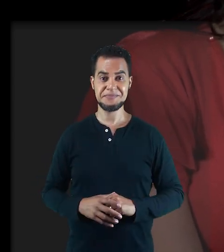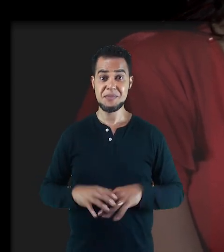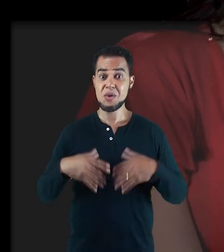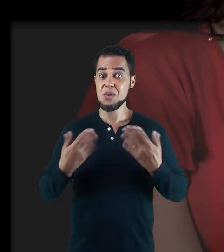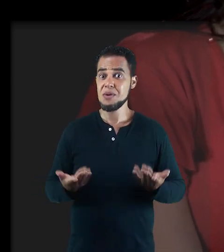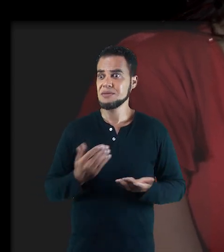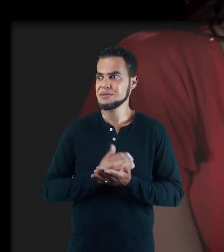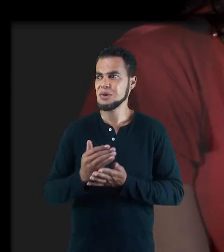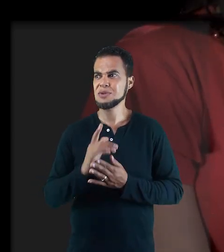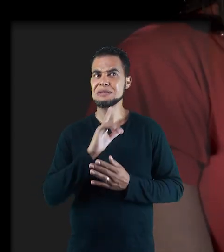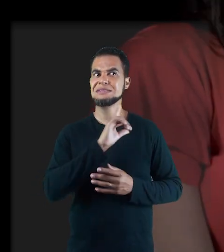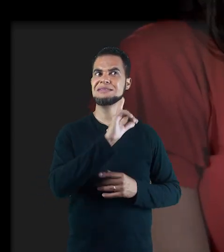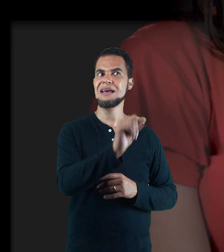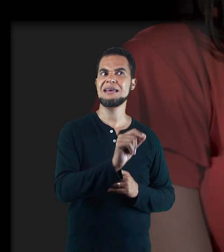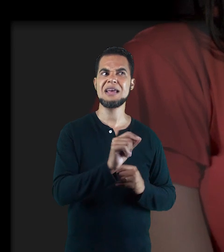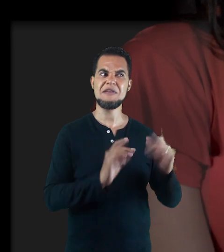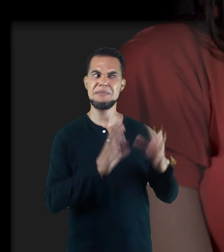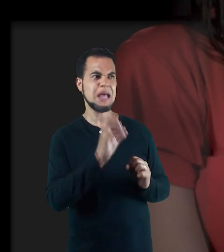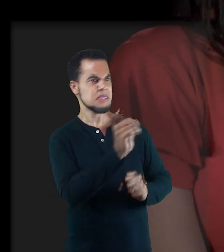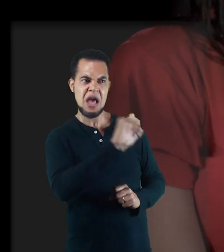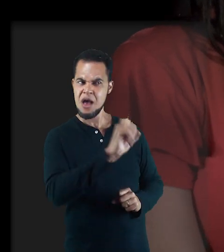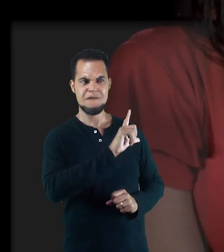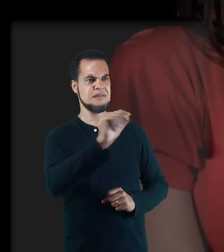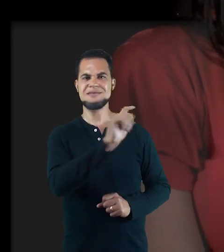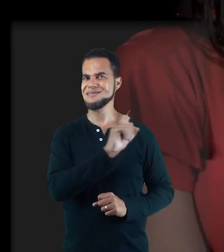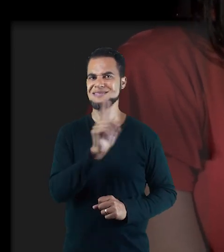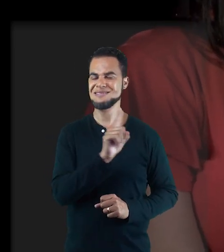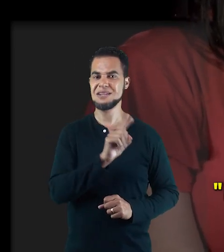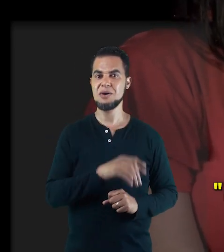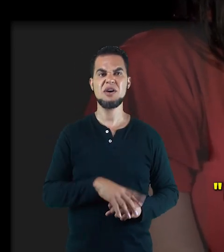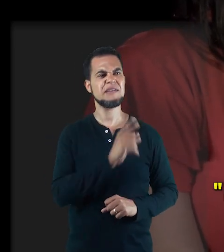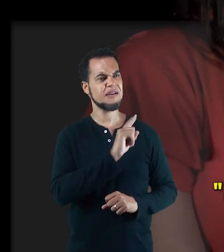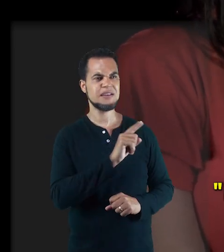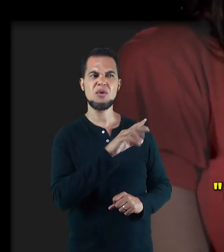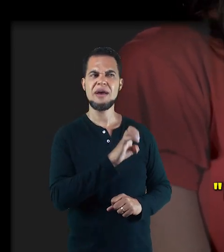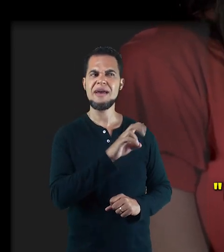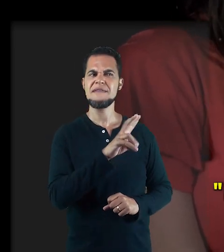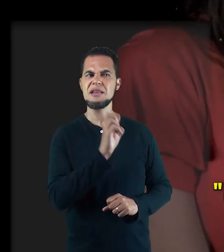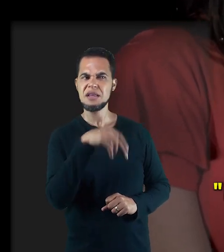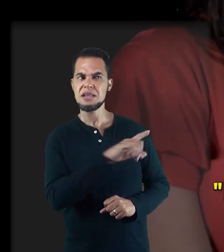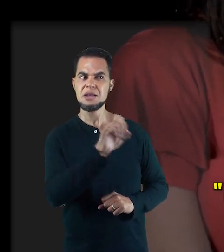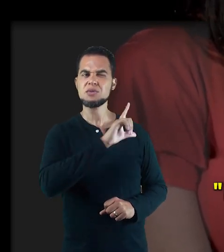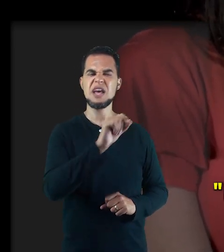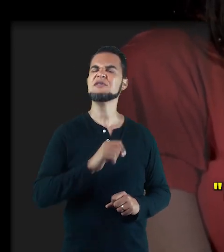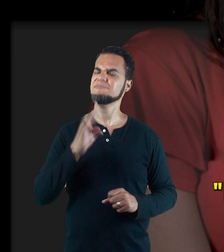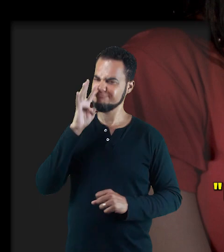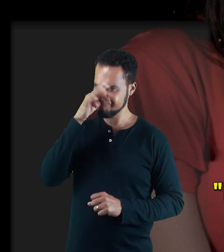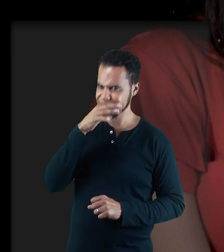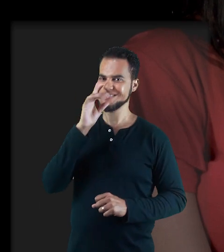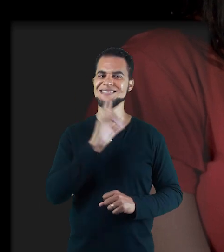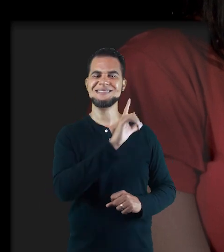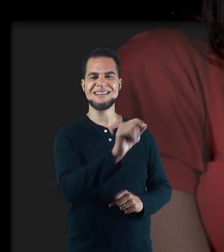quando tu começou a sair, aí eu tava brigando pra tu não sair. Tu saía e dizia assim, não sai, tu teimava e